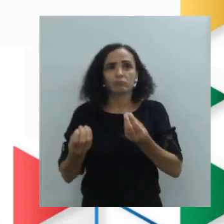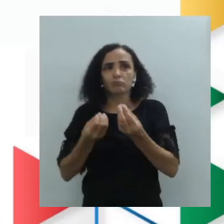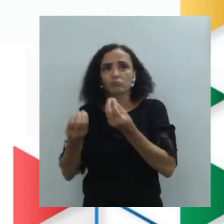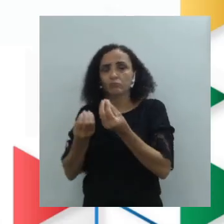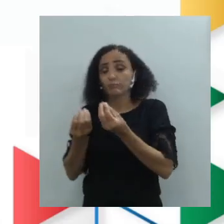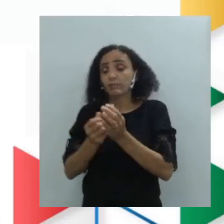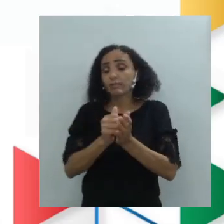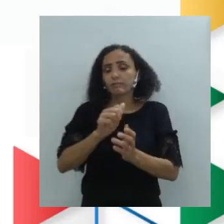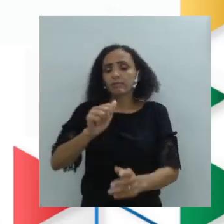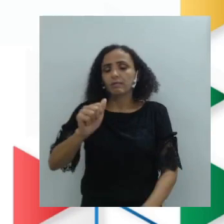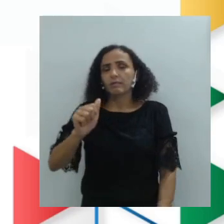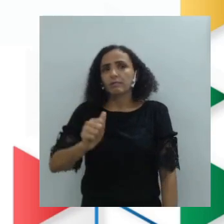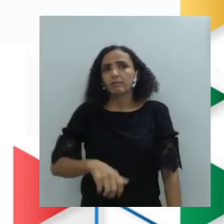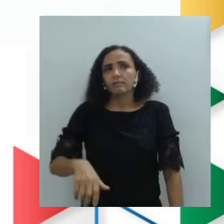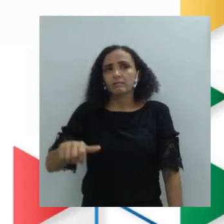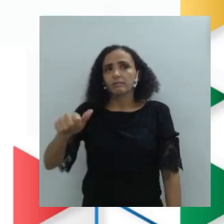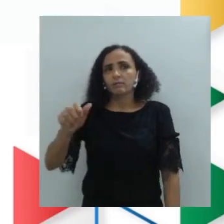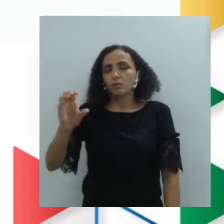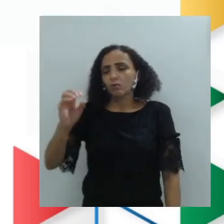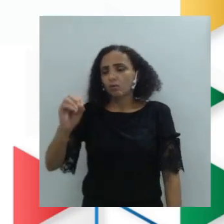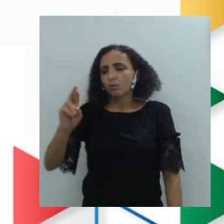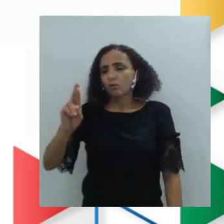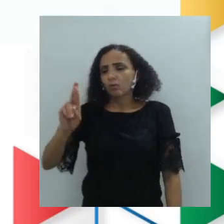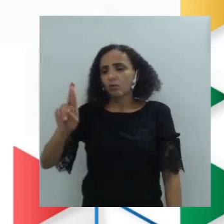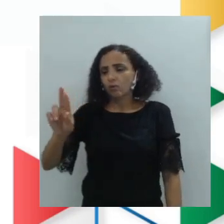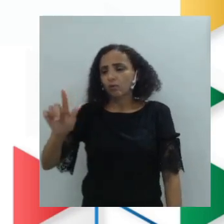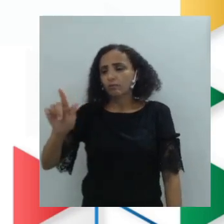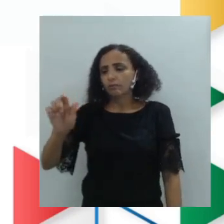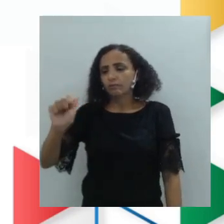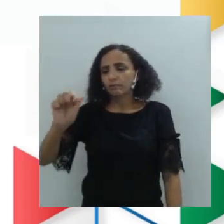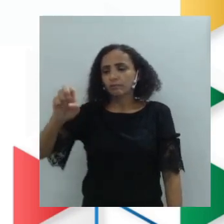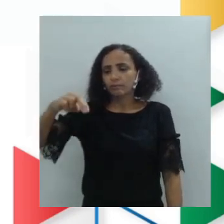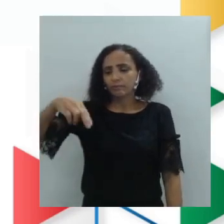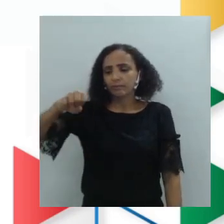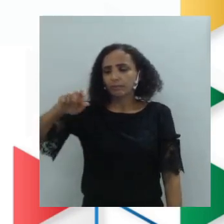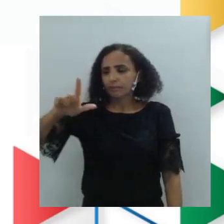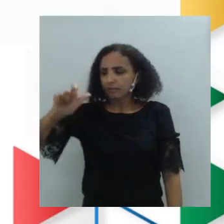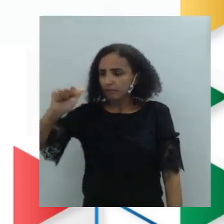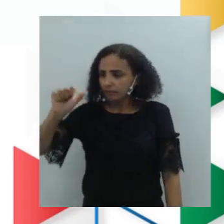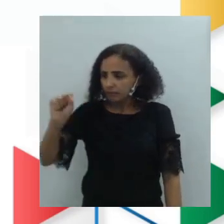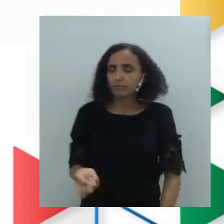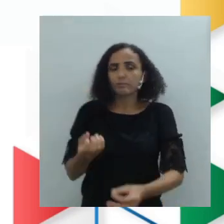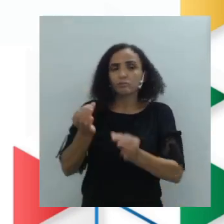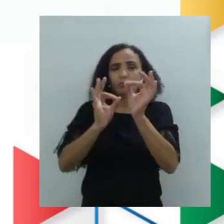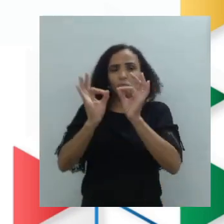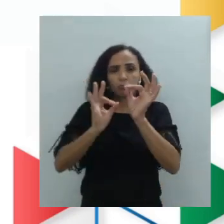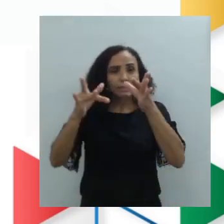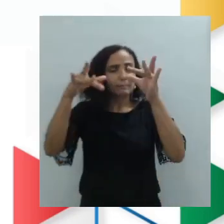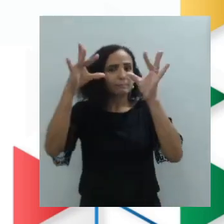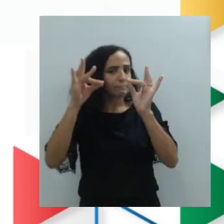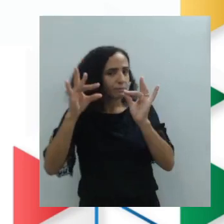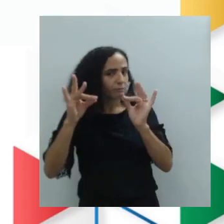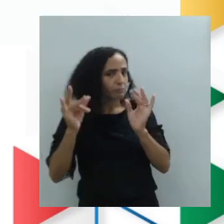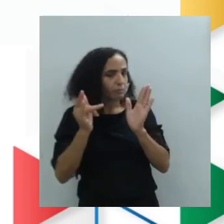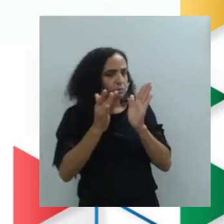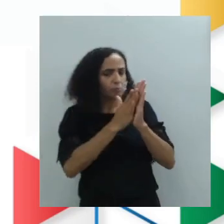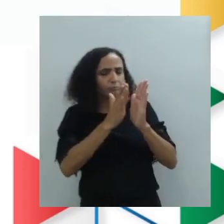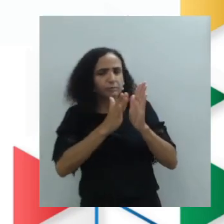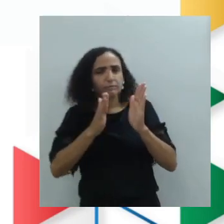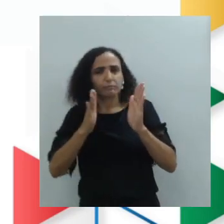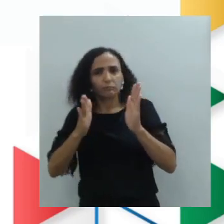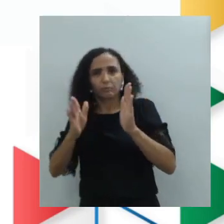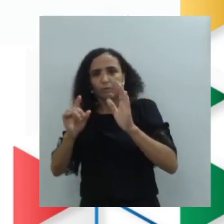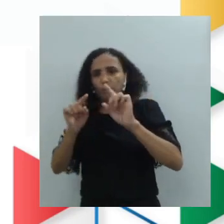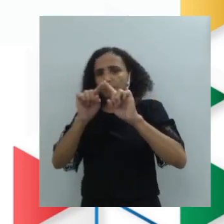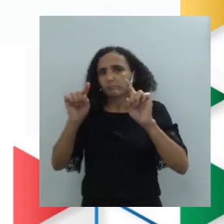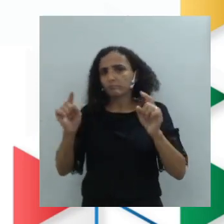as organelas. As organelas vivas se organizam em várias células vivas, como as hemácias, células epiteliais e os